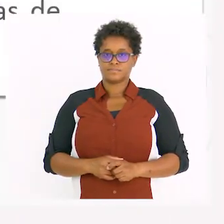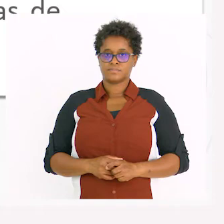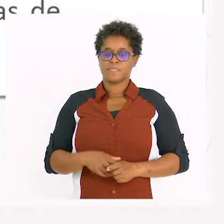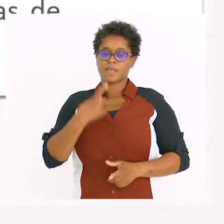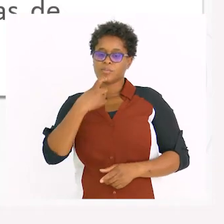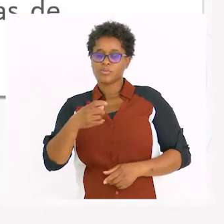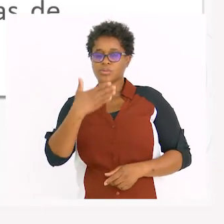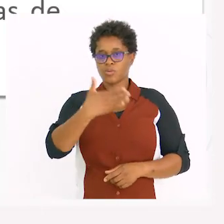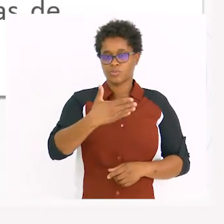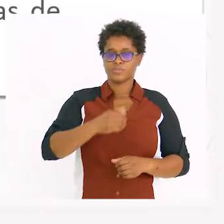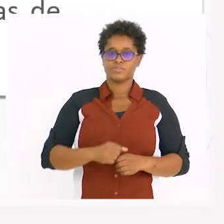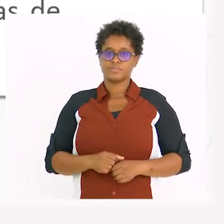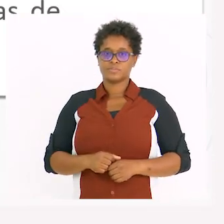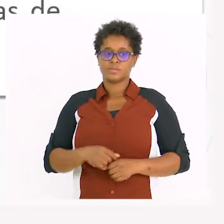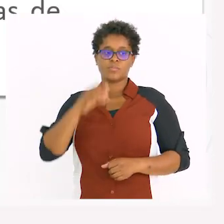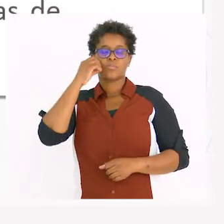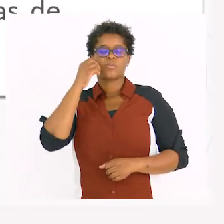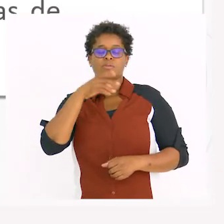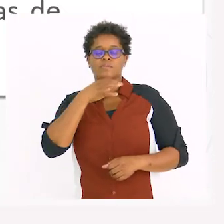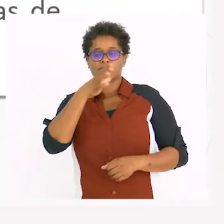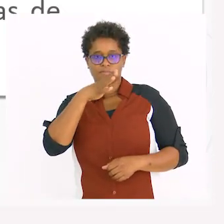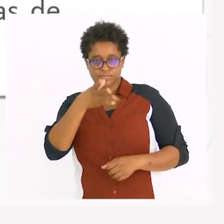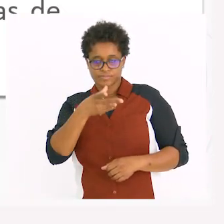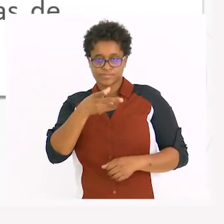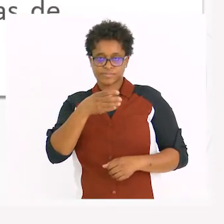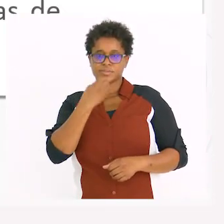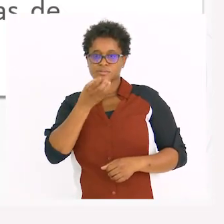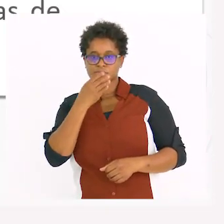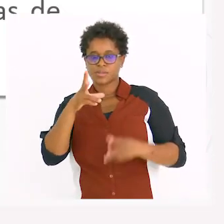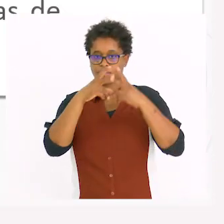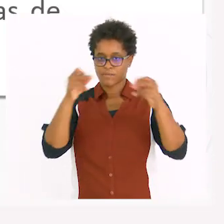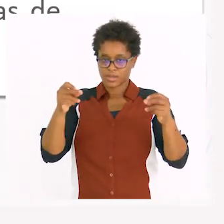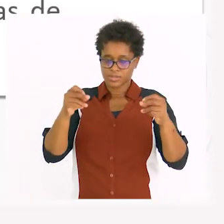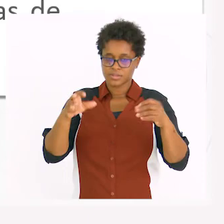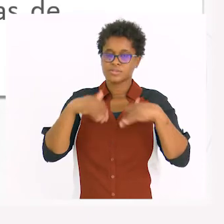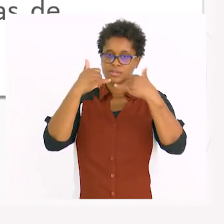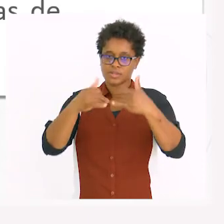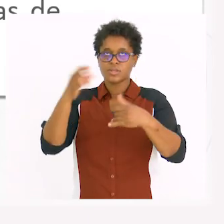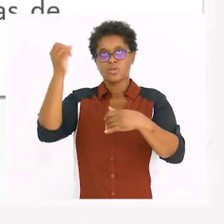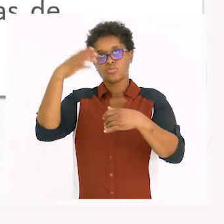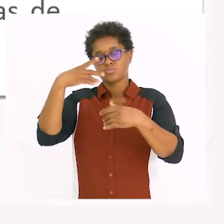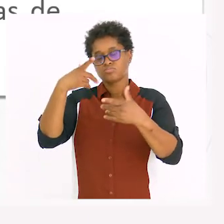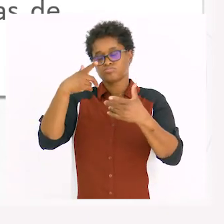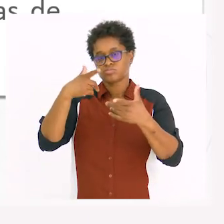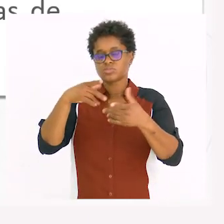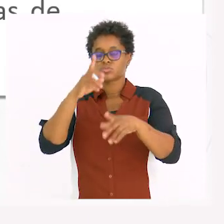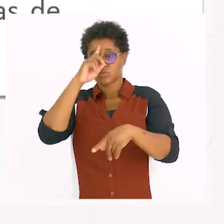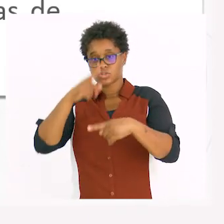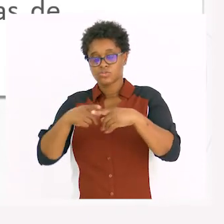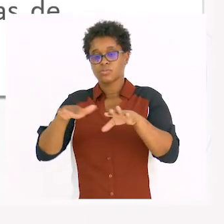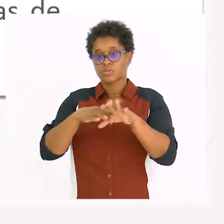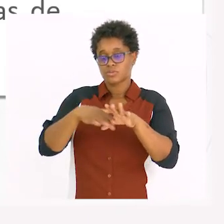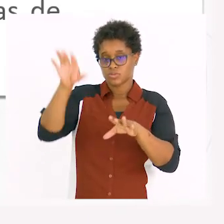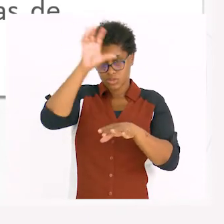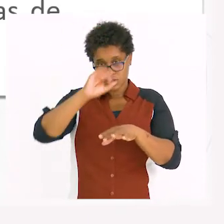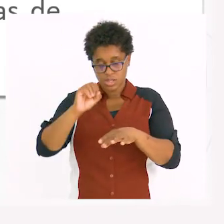A pergunta 1. Comente a afirmação seguinte à luz dos objetivos da intervenção do